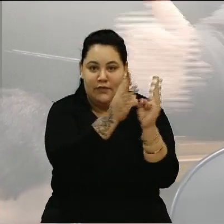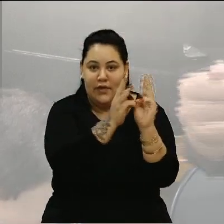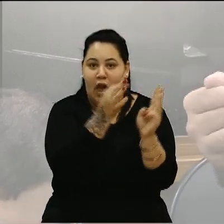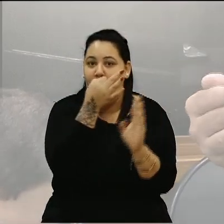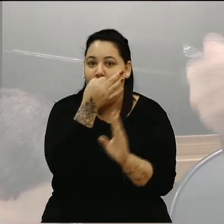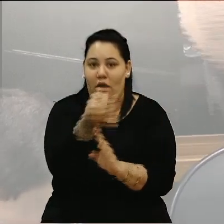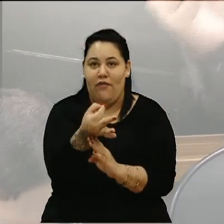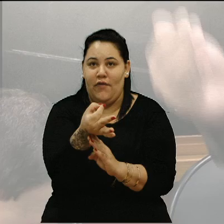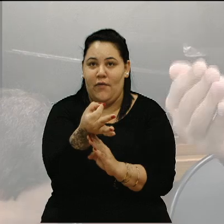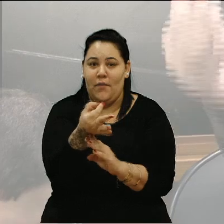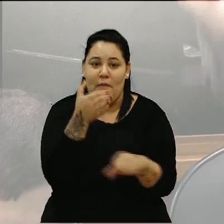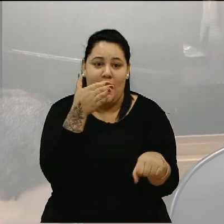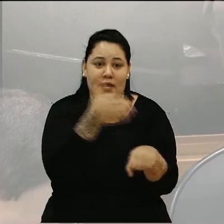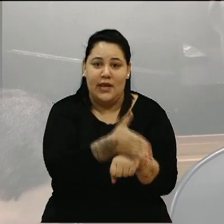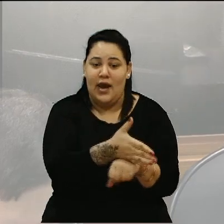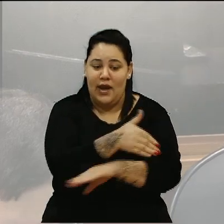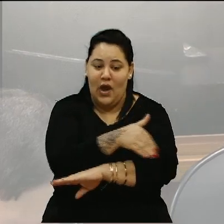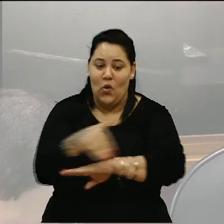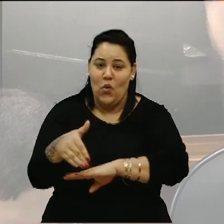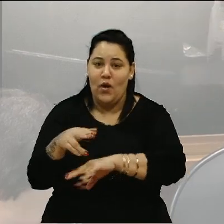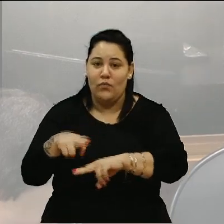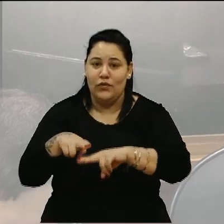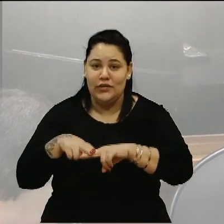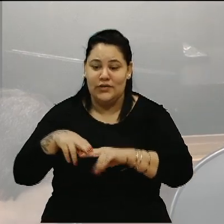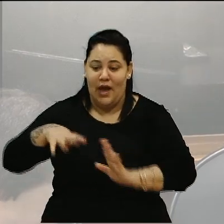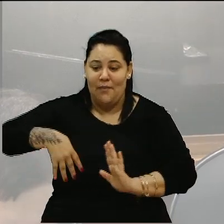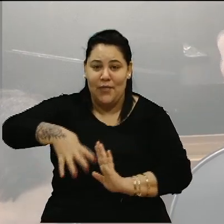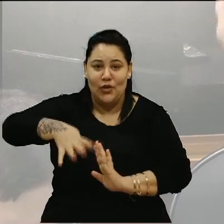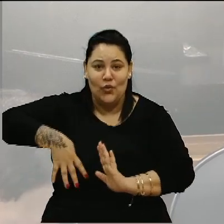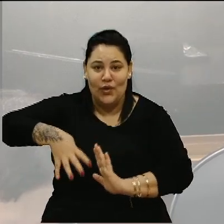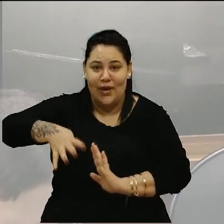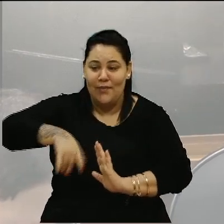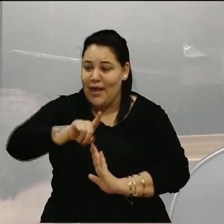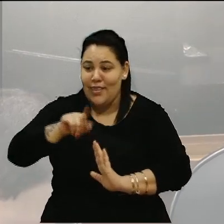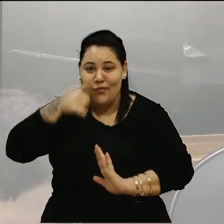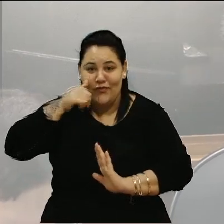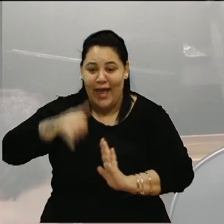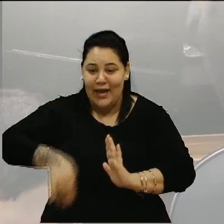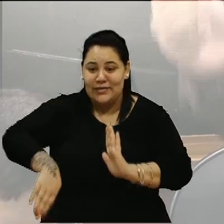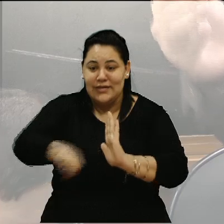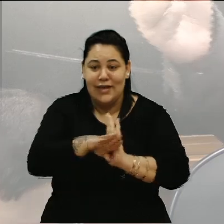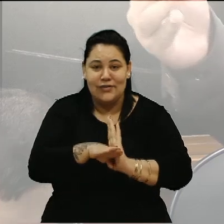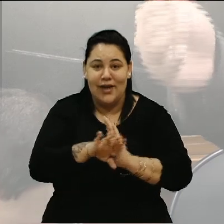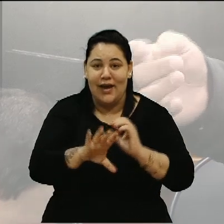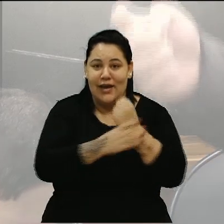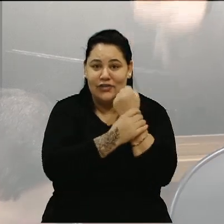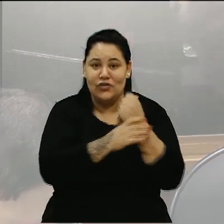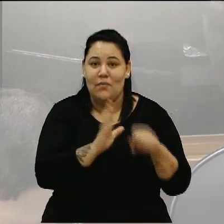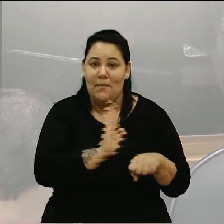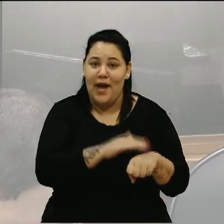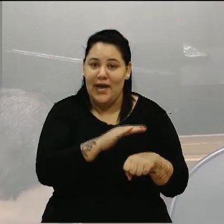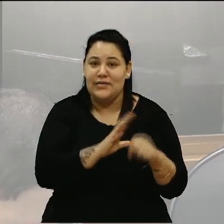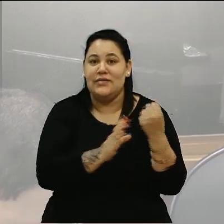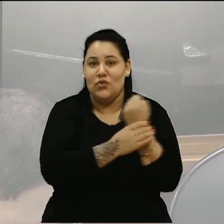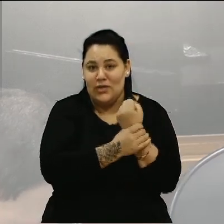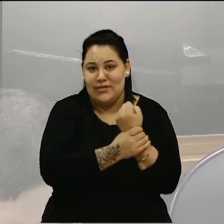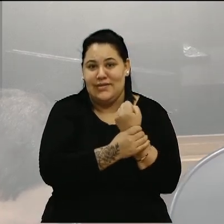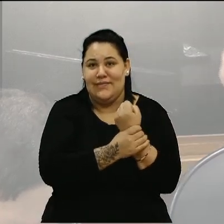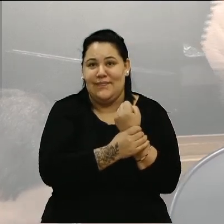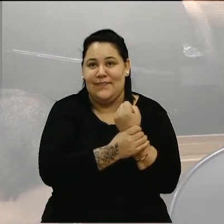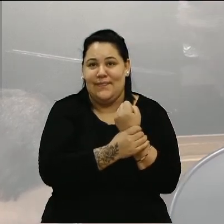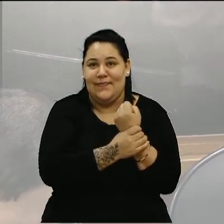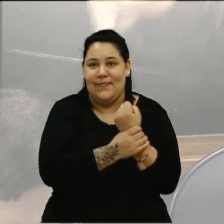entrar naquela ruazinha, por isso, dá pintura pra não estacionar, garantindo mais segurança pro pessoal